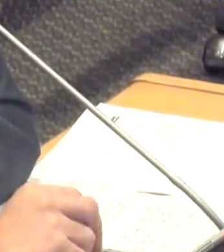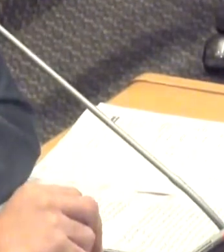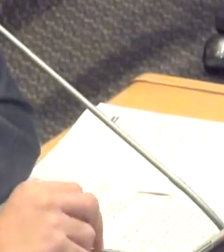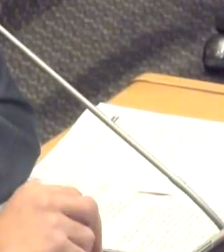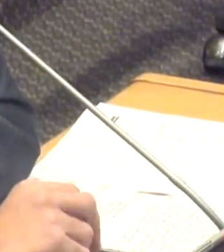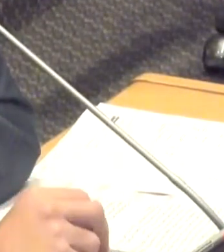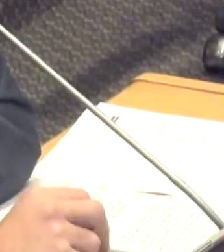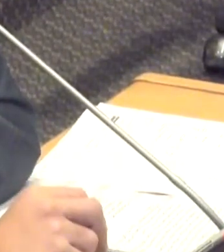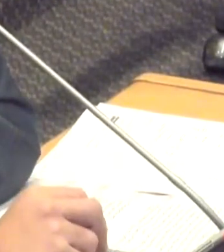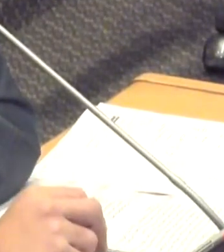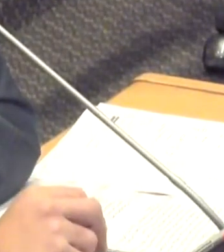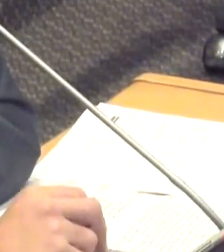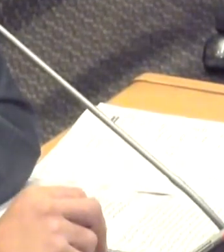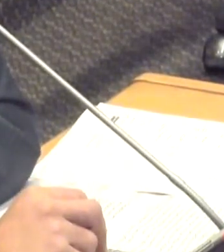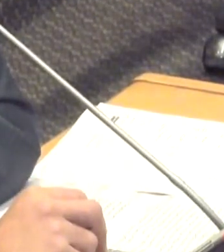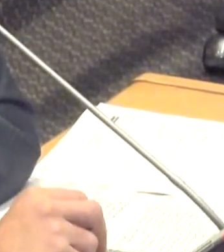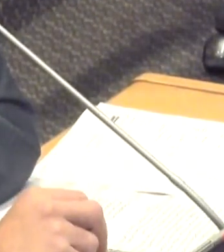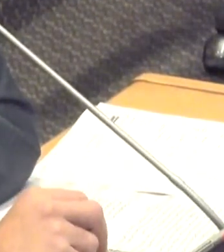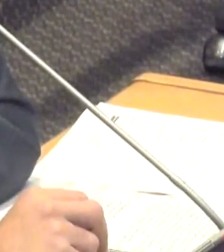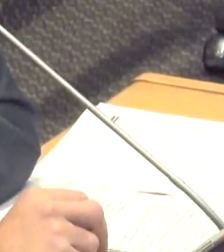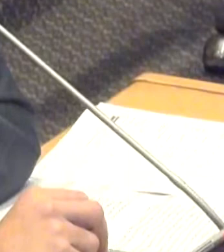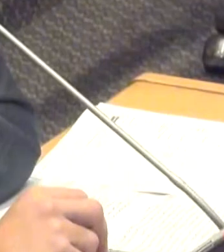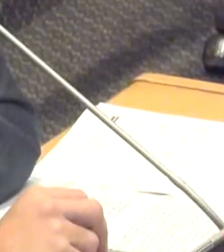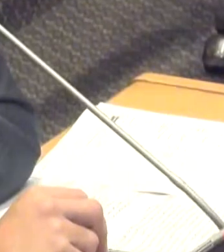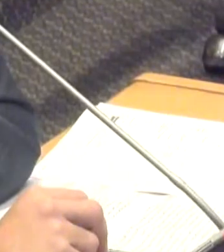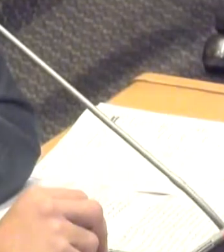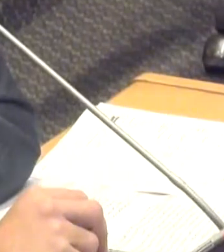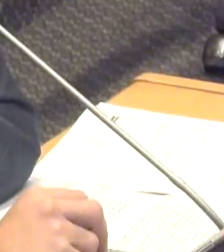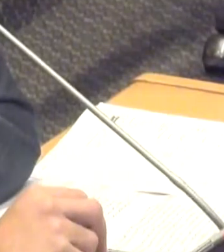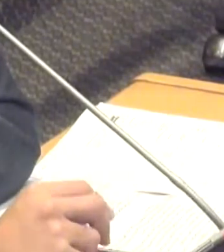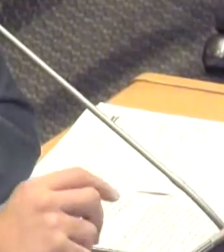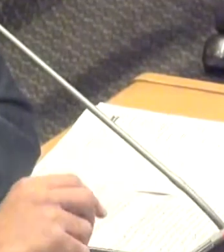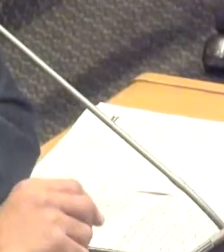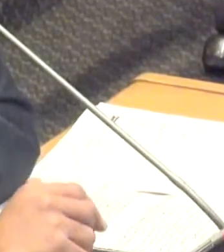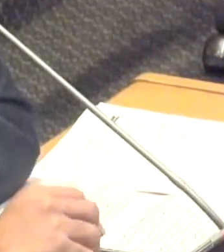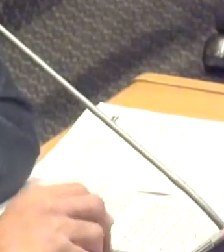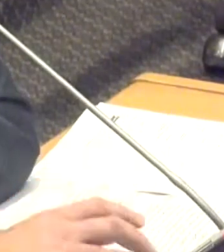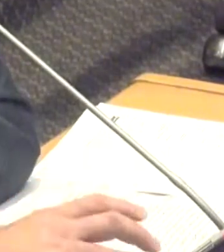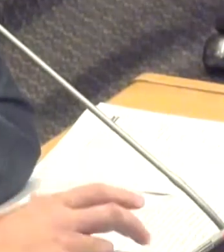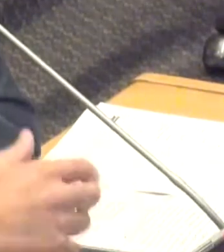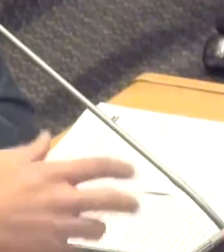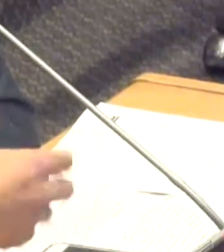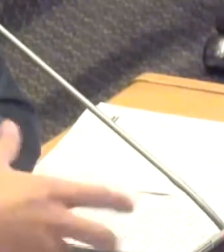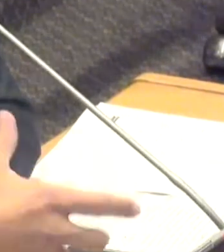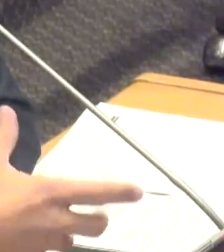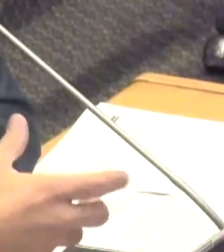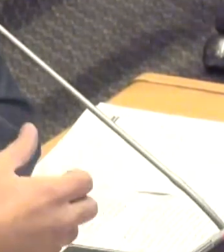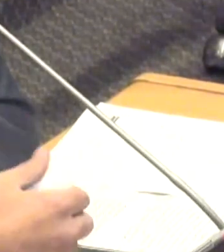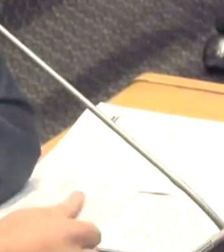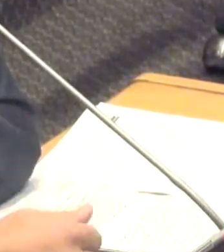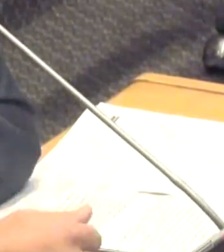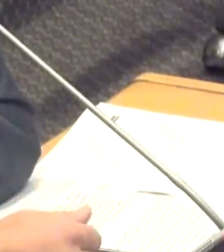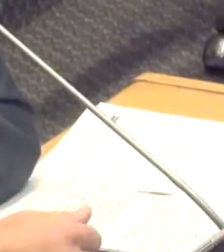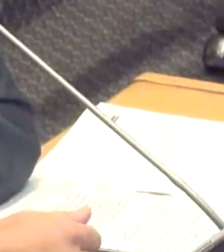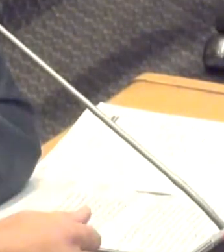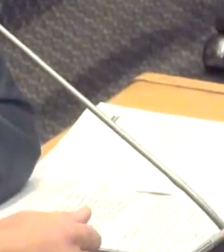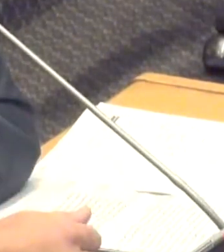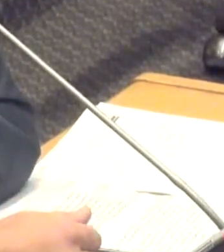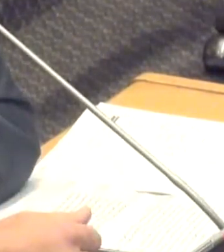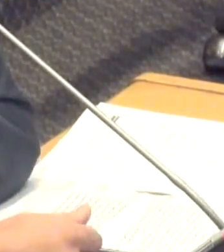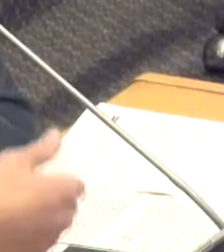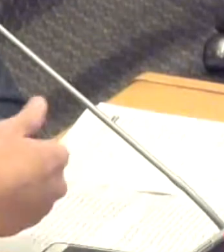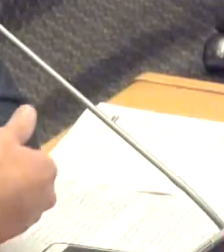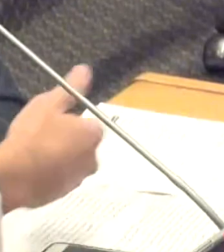anos de 80 e 90, deputado Otelino, onde concessões públicas eram usadas descaradamente como ferramentas